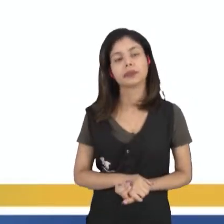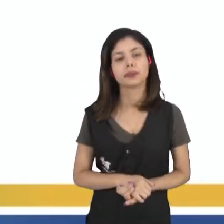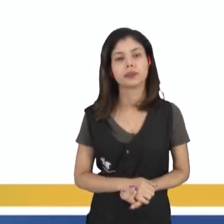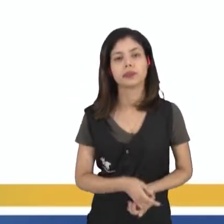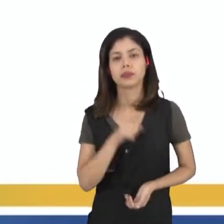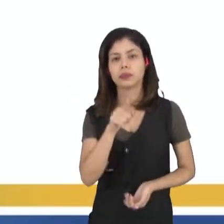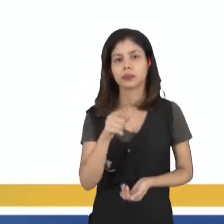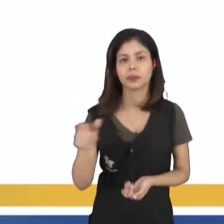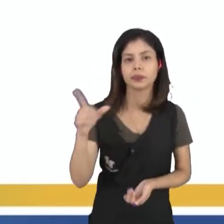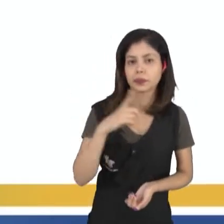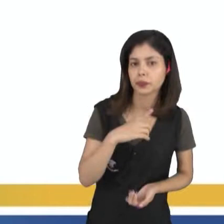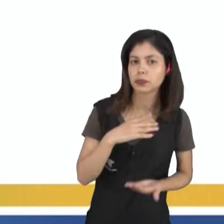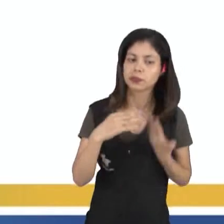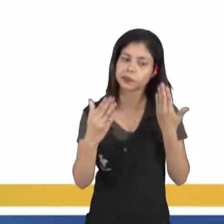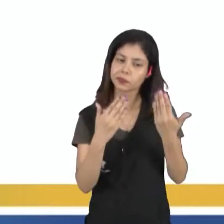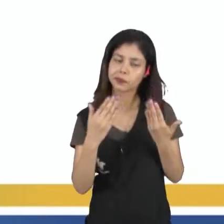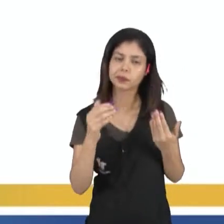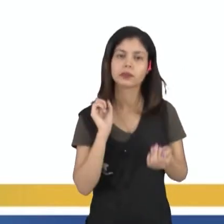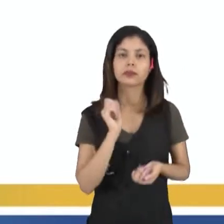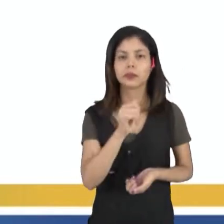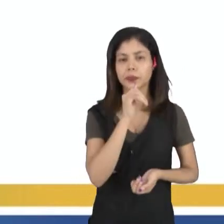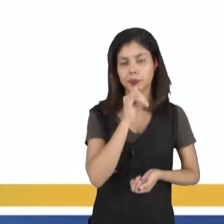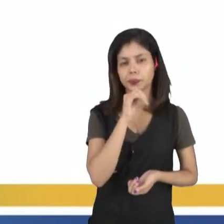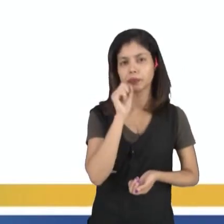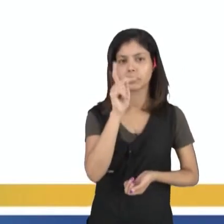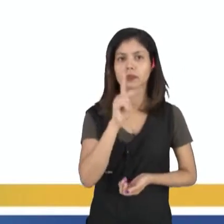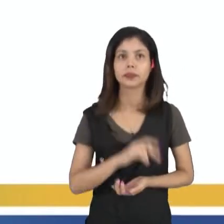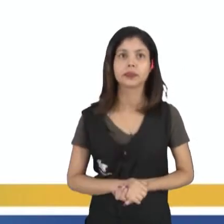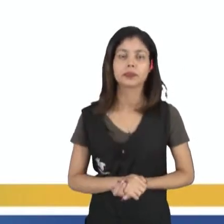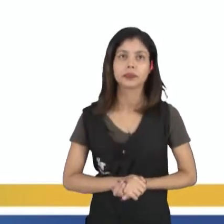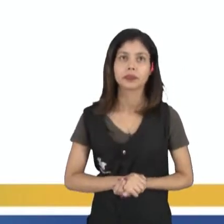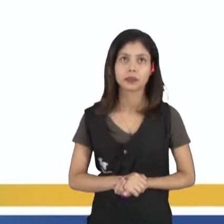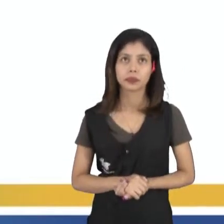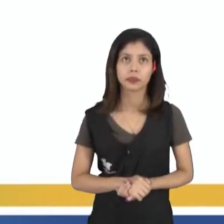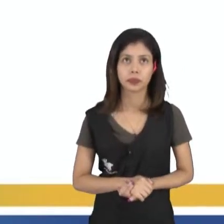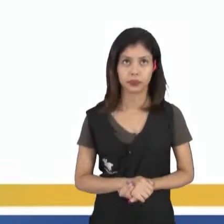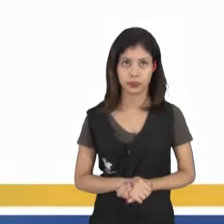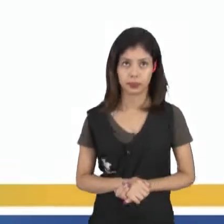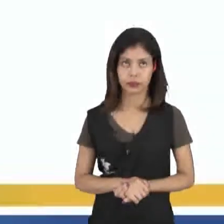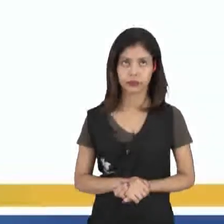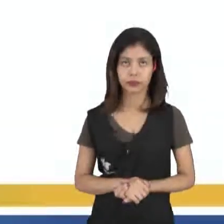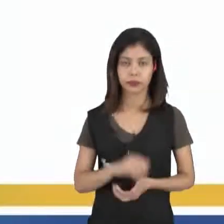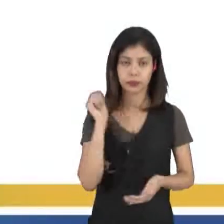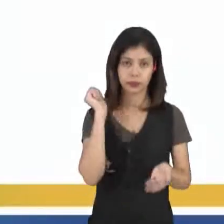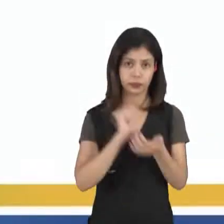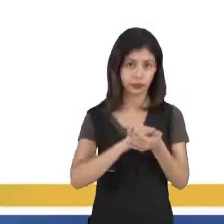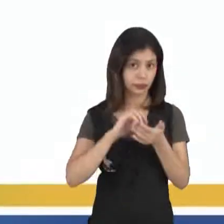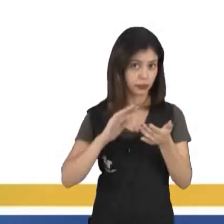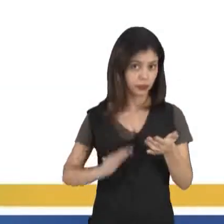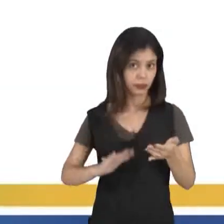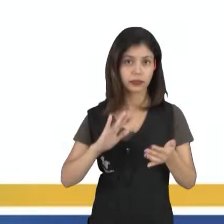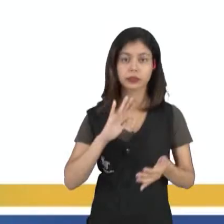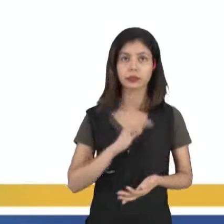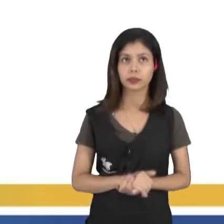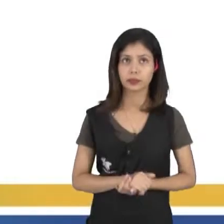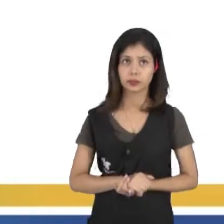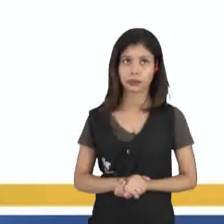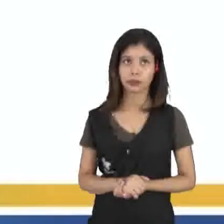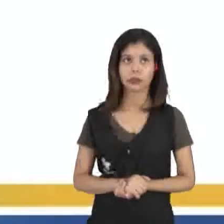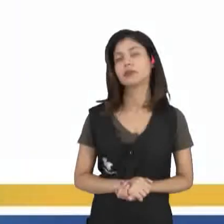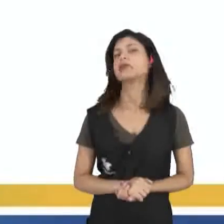vocês terem como parâmetro, como exemplo, tá certo? Vamos seguir? Vamos para os